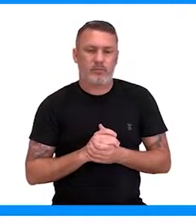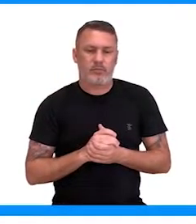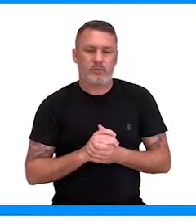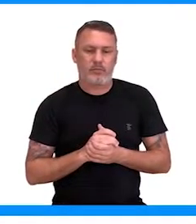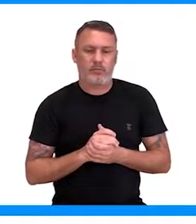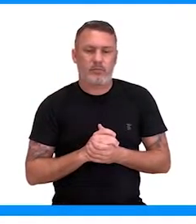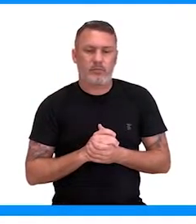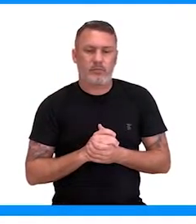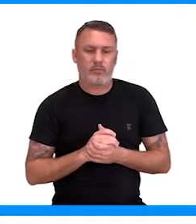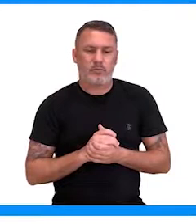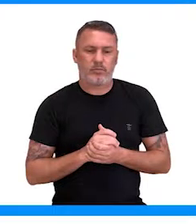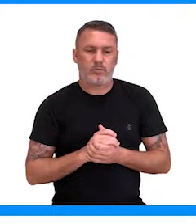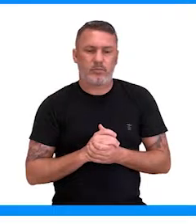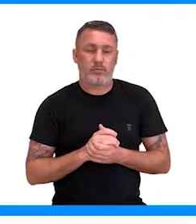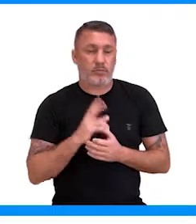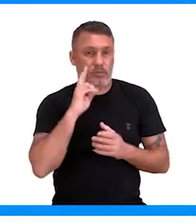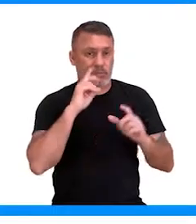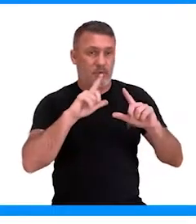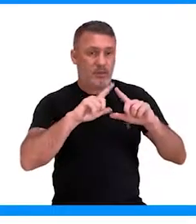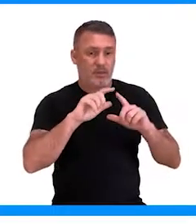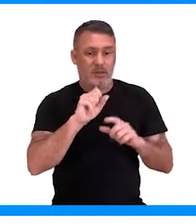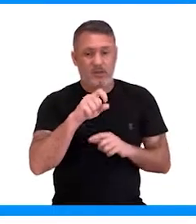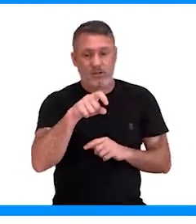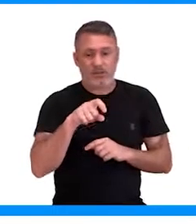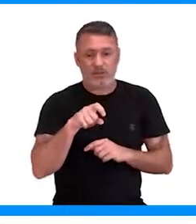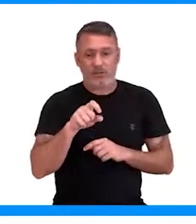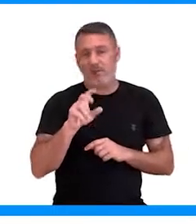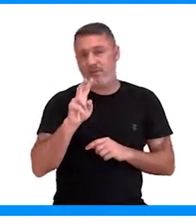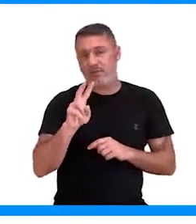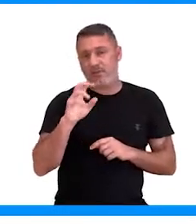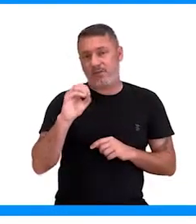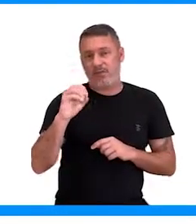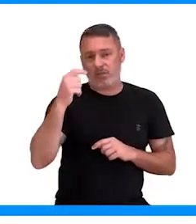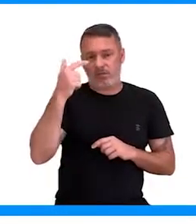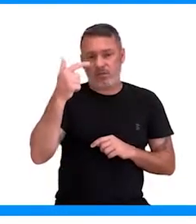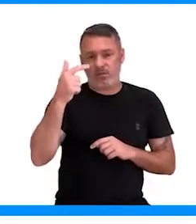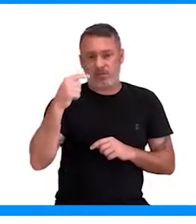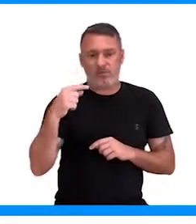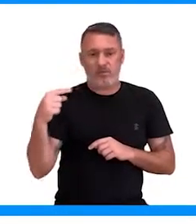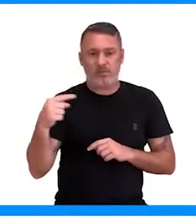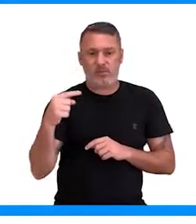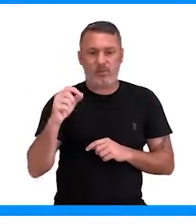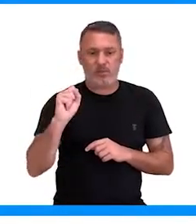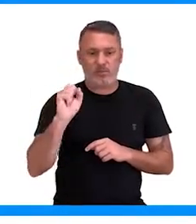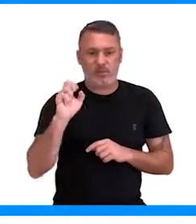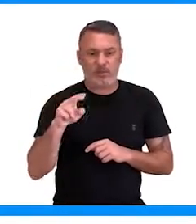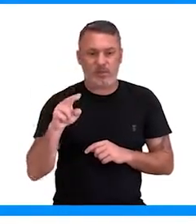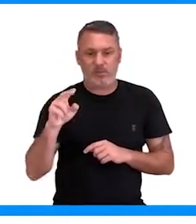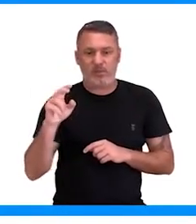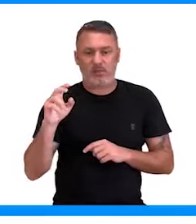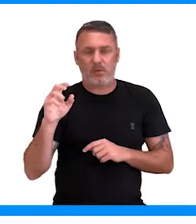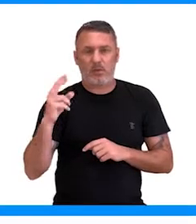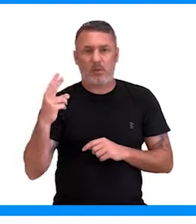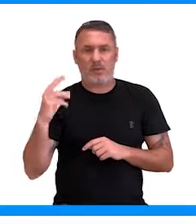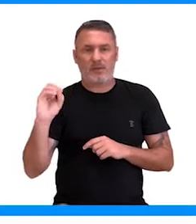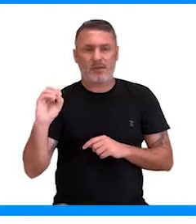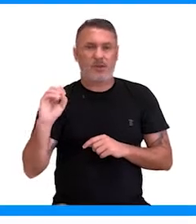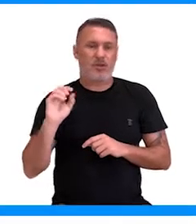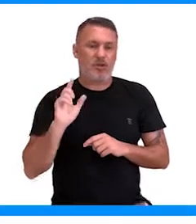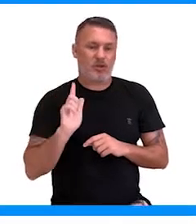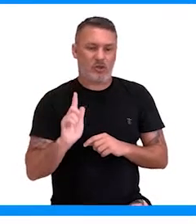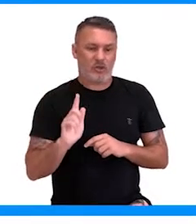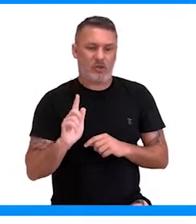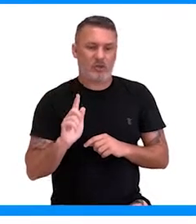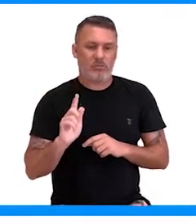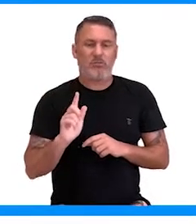igual a V0 ao quadrado, seno de 2θ sobre G, tudo em